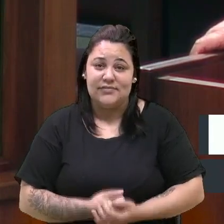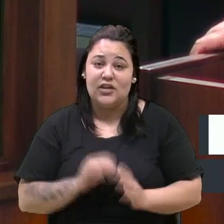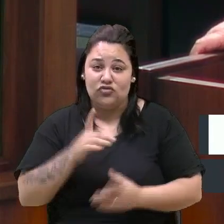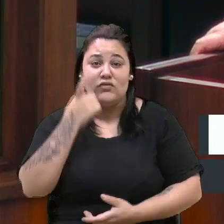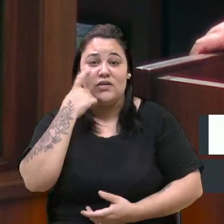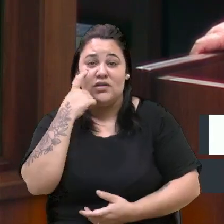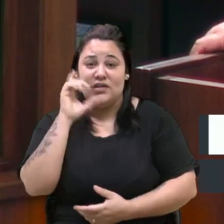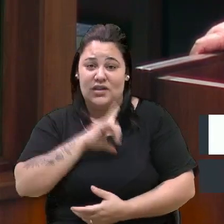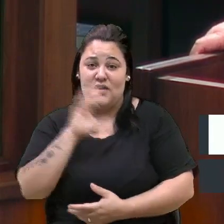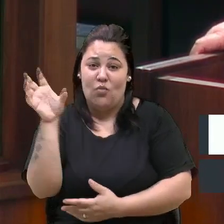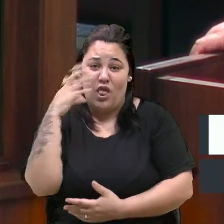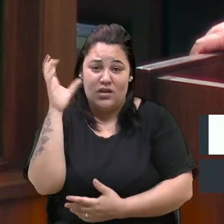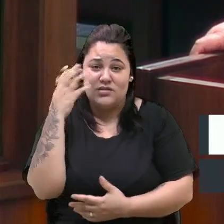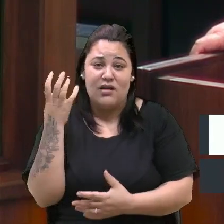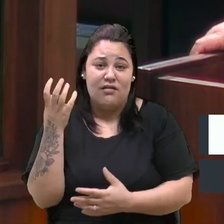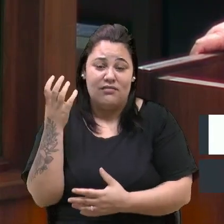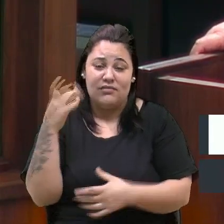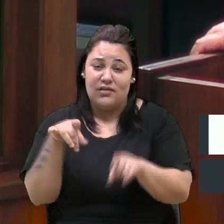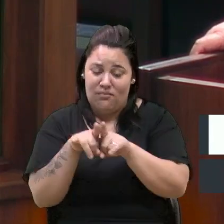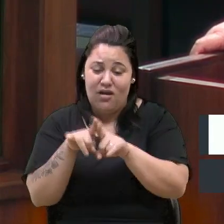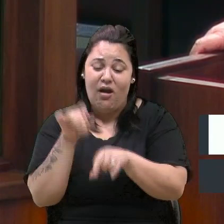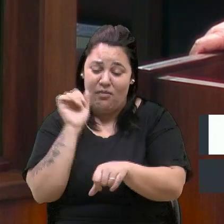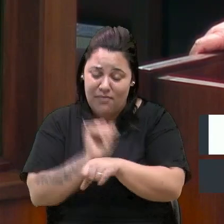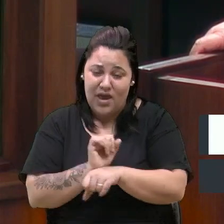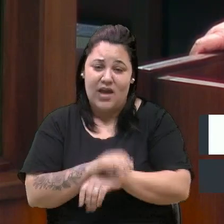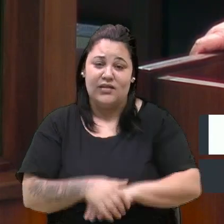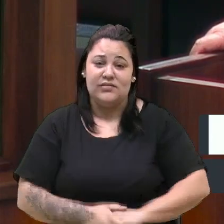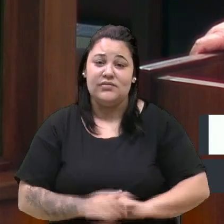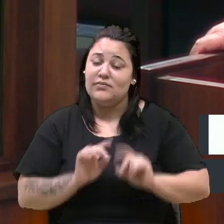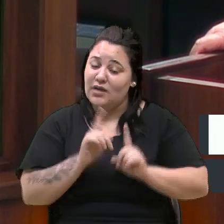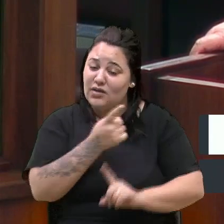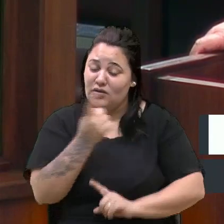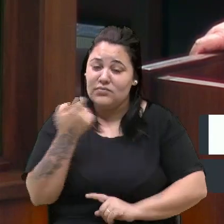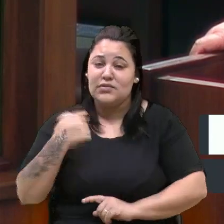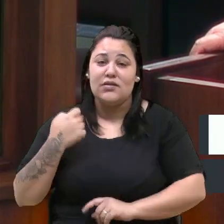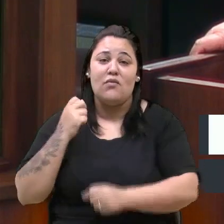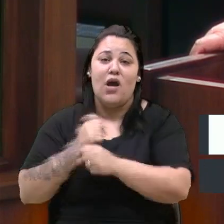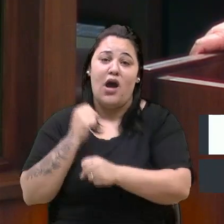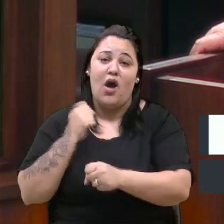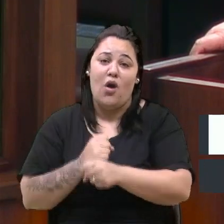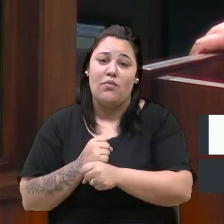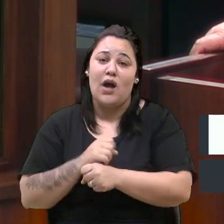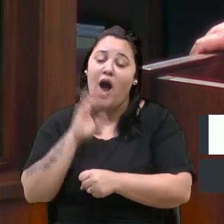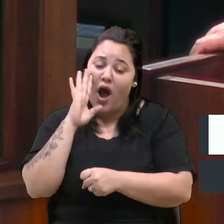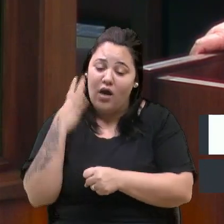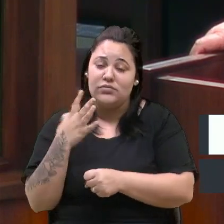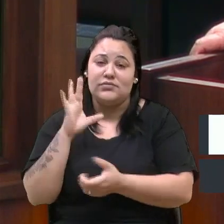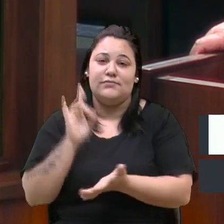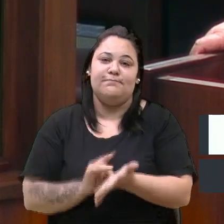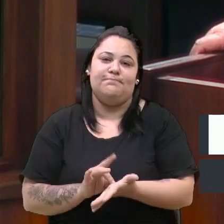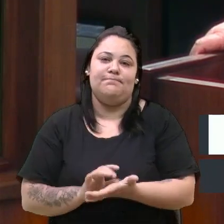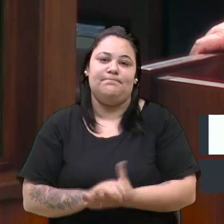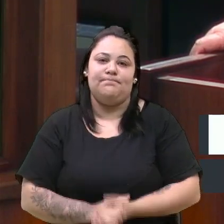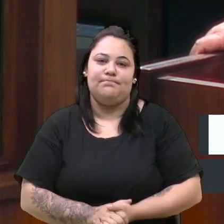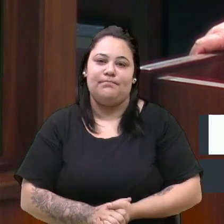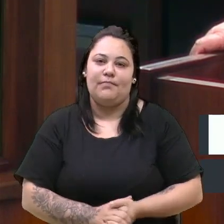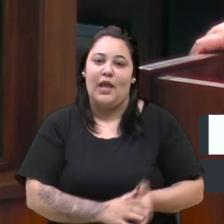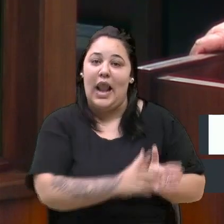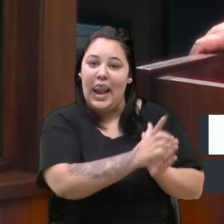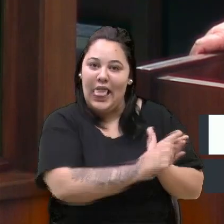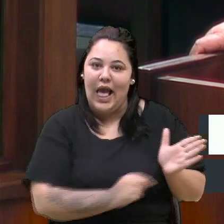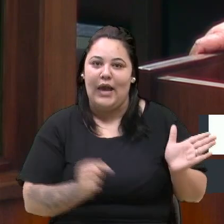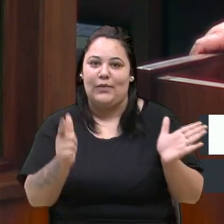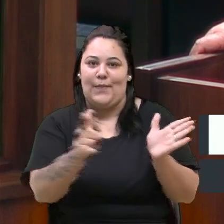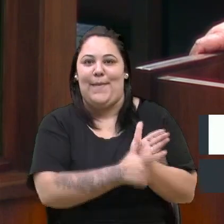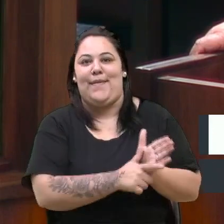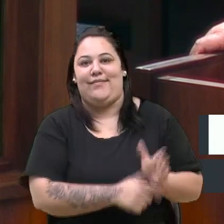lá no pátio. Então, mas aí a gente precisa que essas obras, de fato, venham a sair do papel o quanto